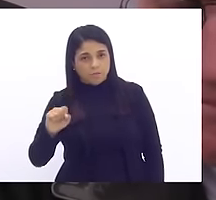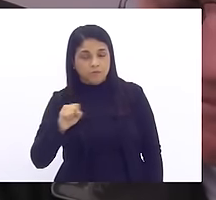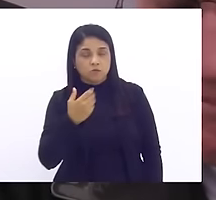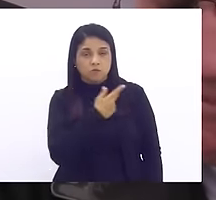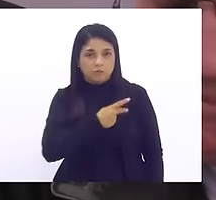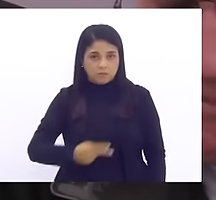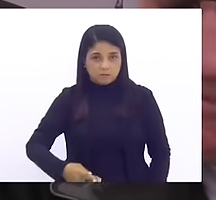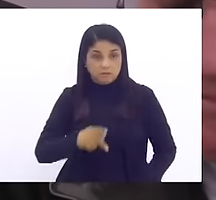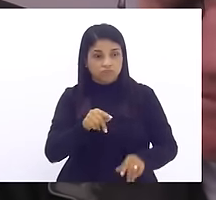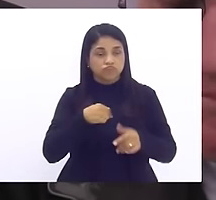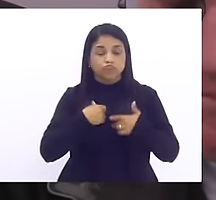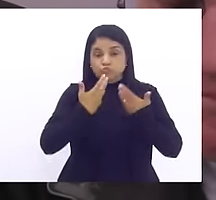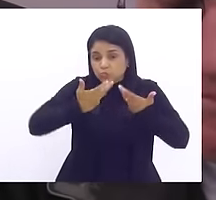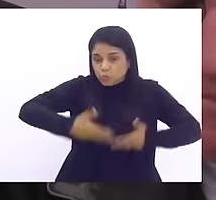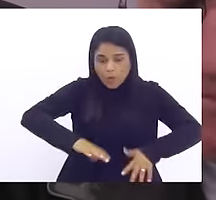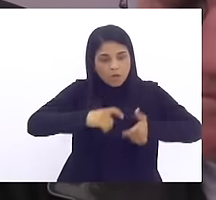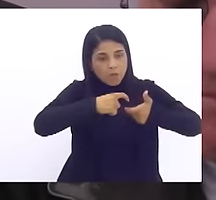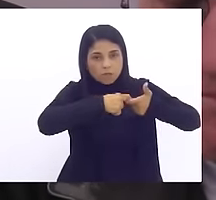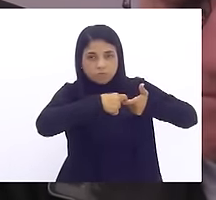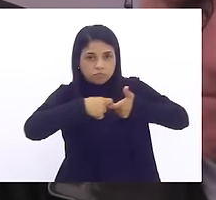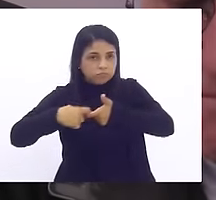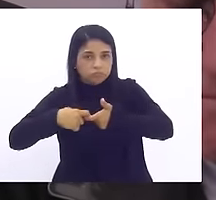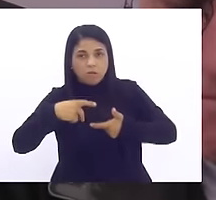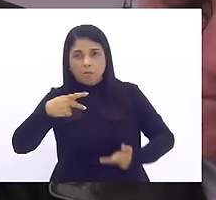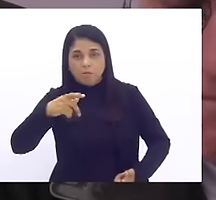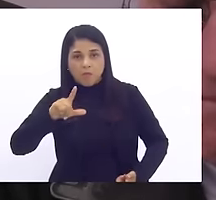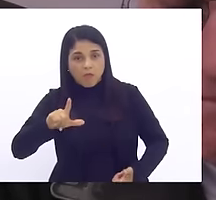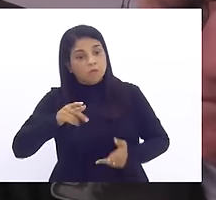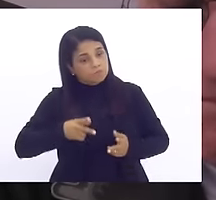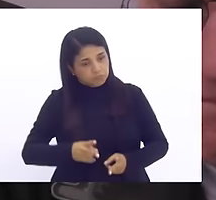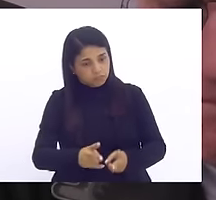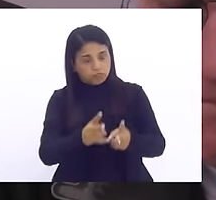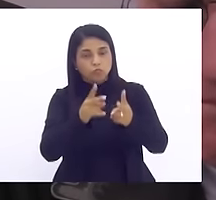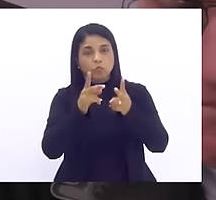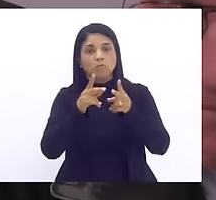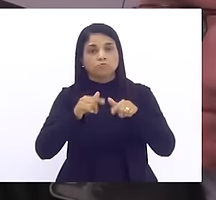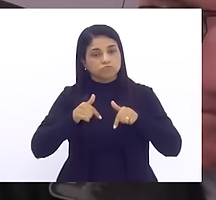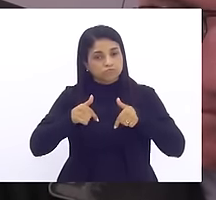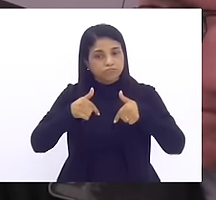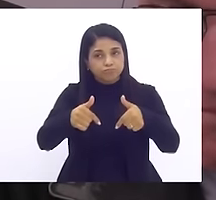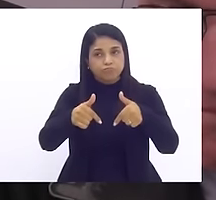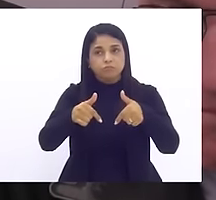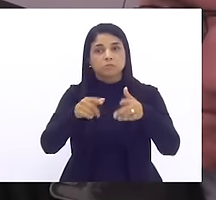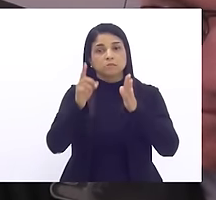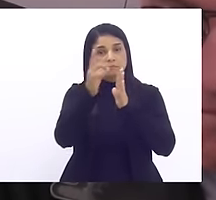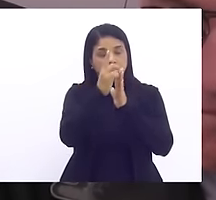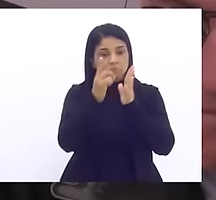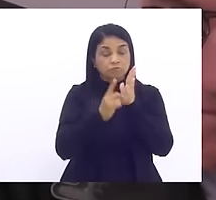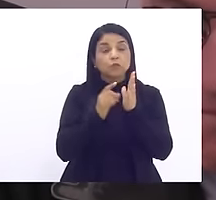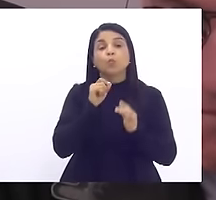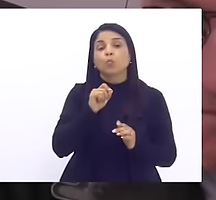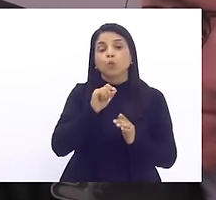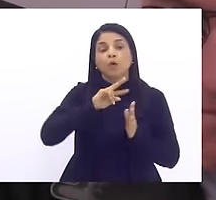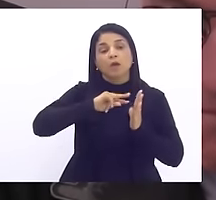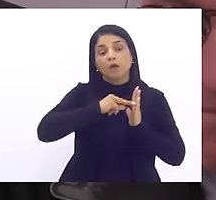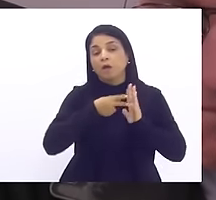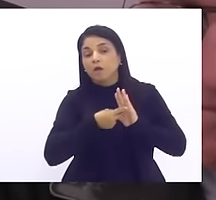não quero mais esse reboques da Pele que a gente continua fazendo a missão institucional do Detran qual é fiscalizar